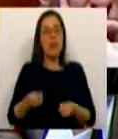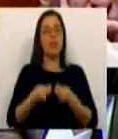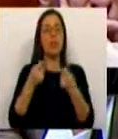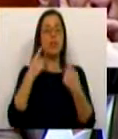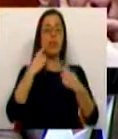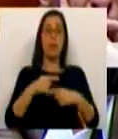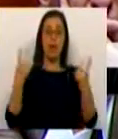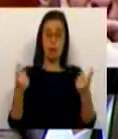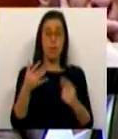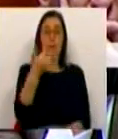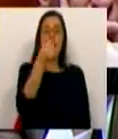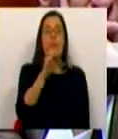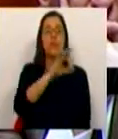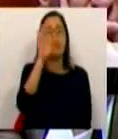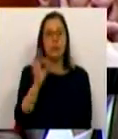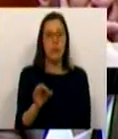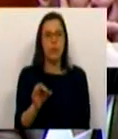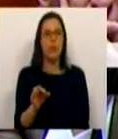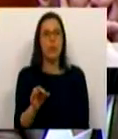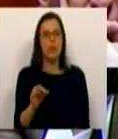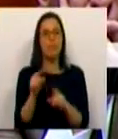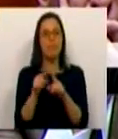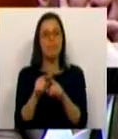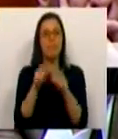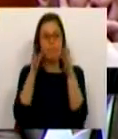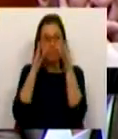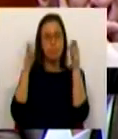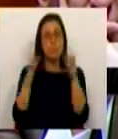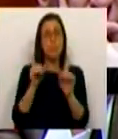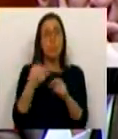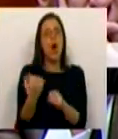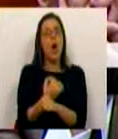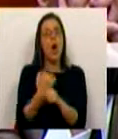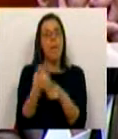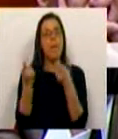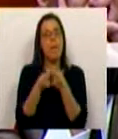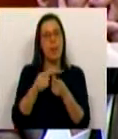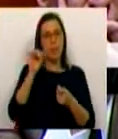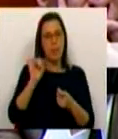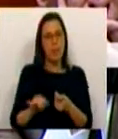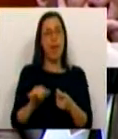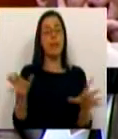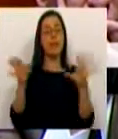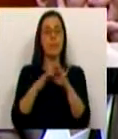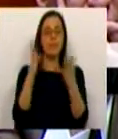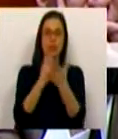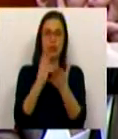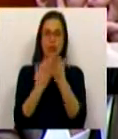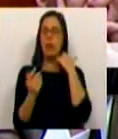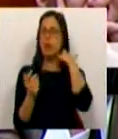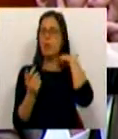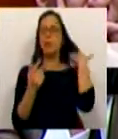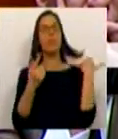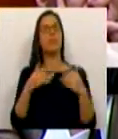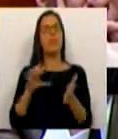investimento público em 20% e sobretudo concentrado em obras de proximidade que têm a ver com escolas, que têm a